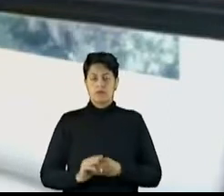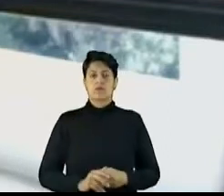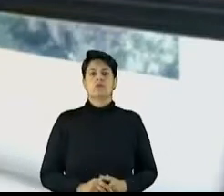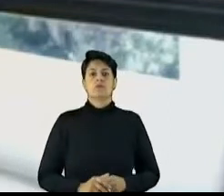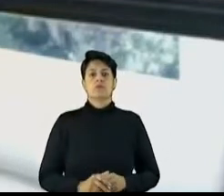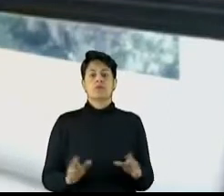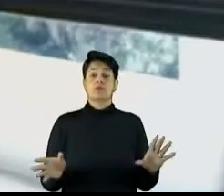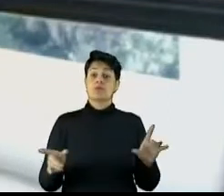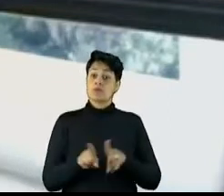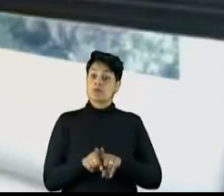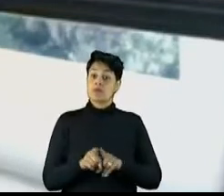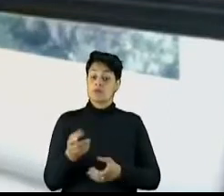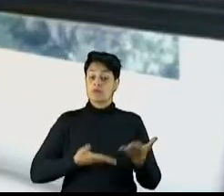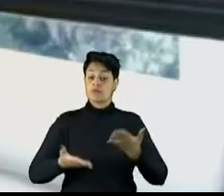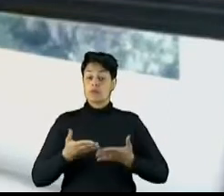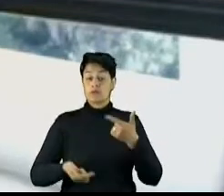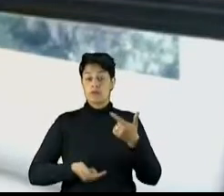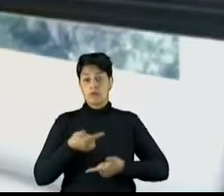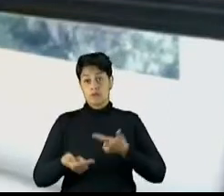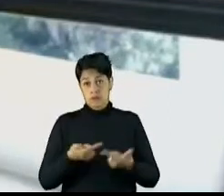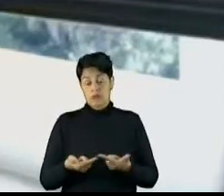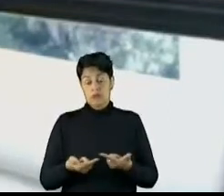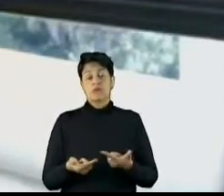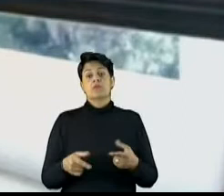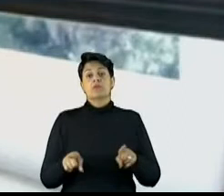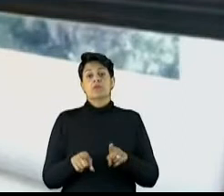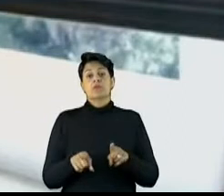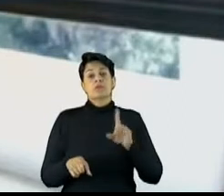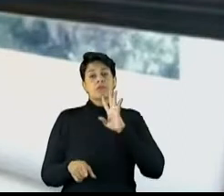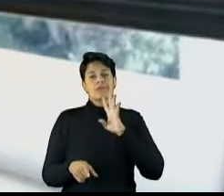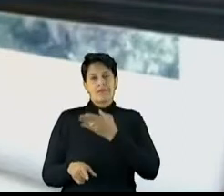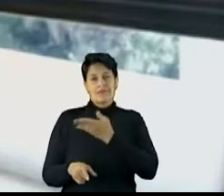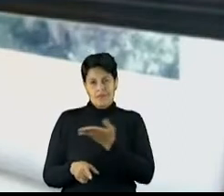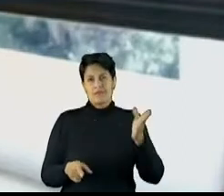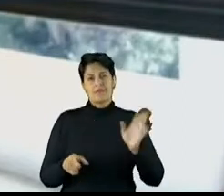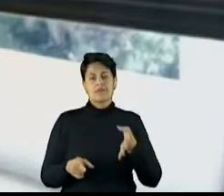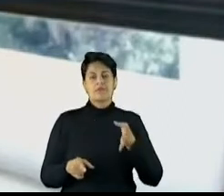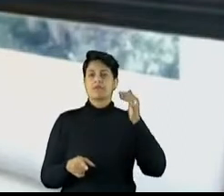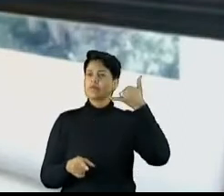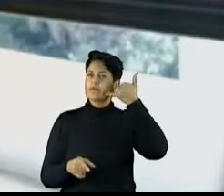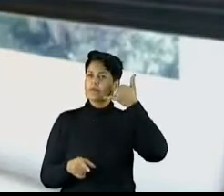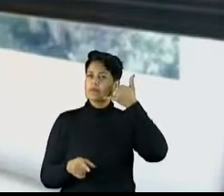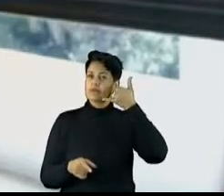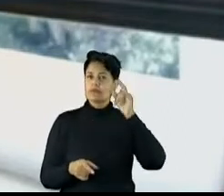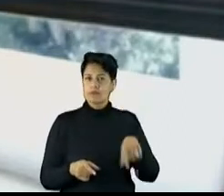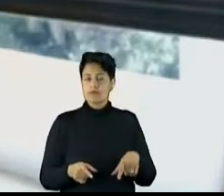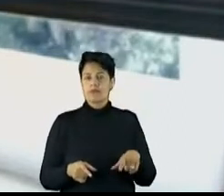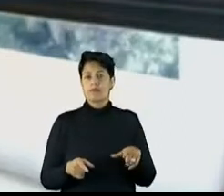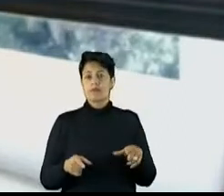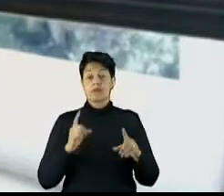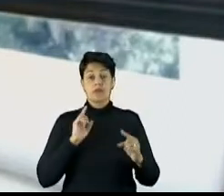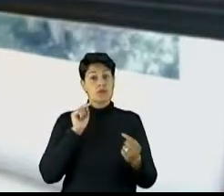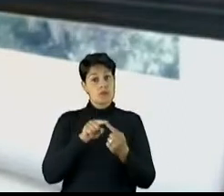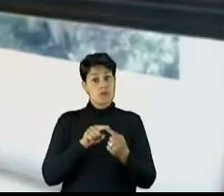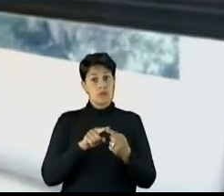de Comunicações e Mineração, a SEMVACOM, me foi apresentado o cronograma para a conclusão da instrução de metamatéria pela unidade técnica e, consequentemente,